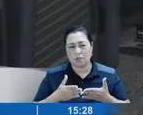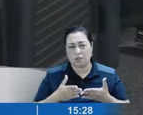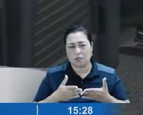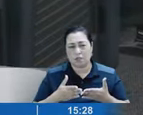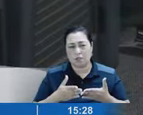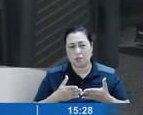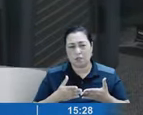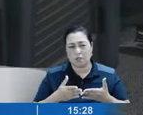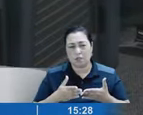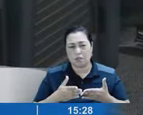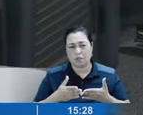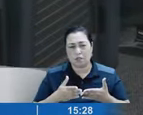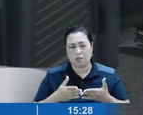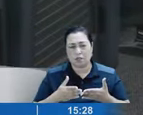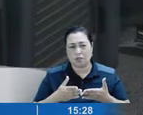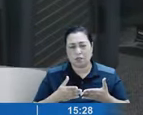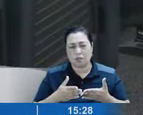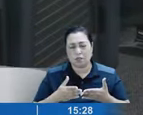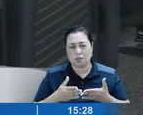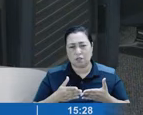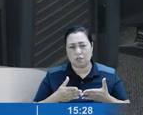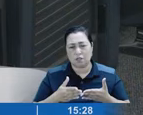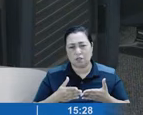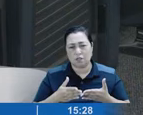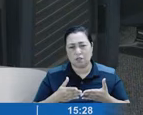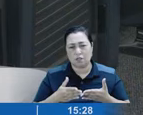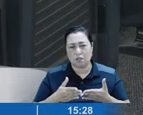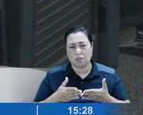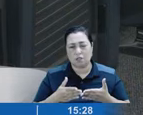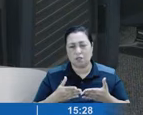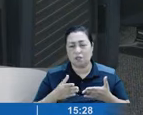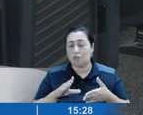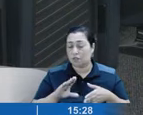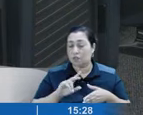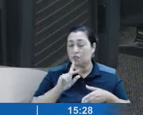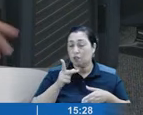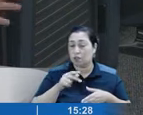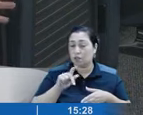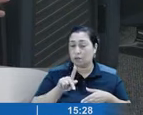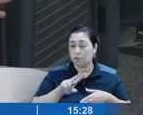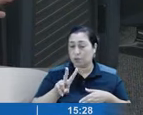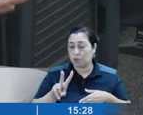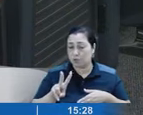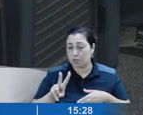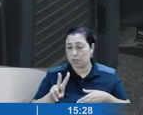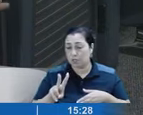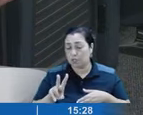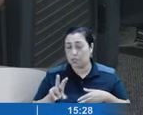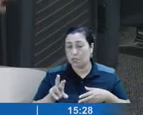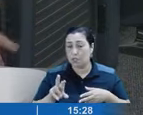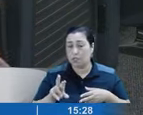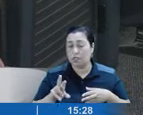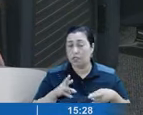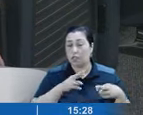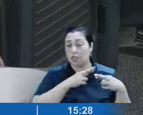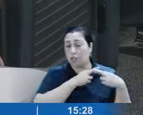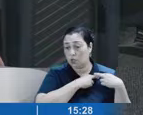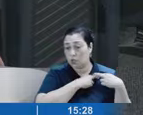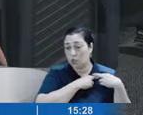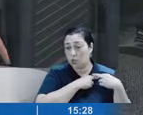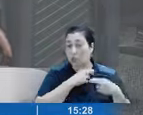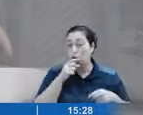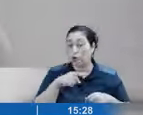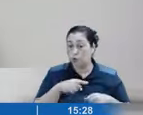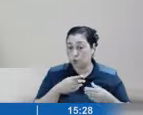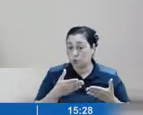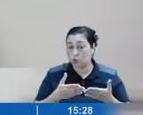tem muitas implicações hoje, muita coisa em relação ao HPV? Sim, é o HPV que é o responsável. Que é o responsável. Hoje